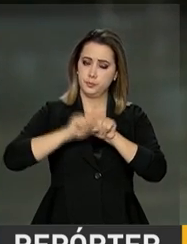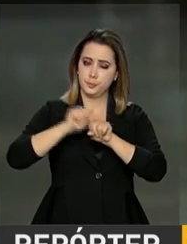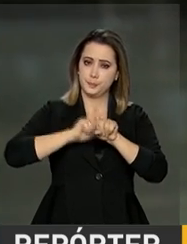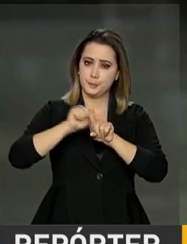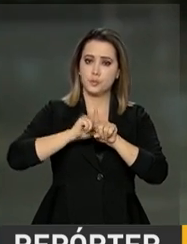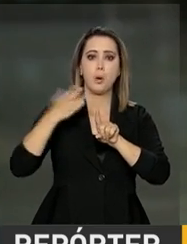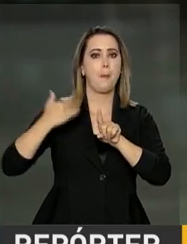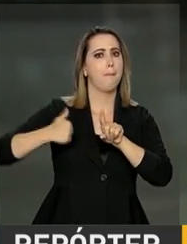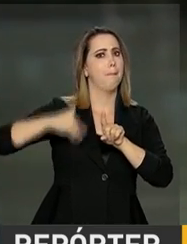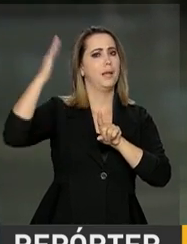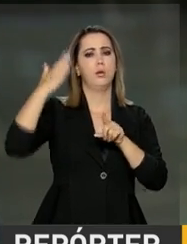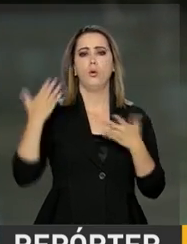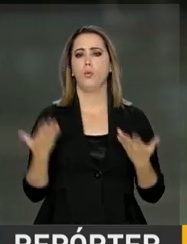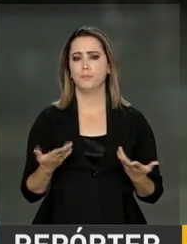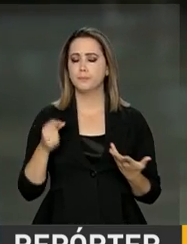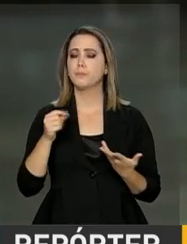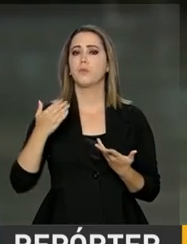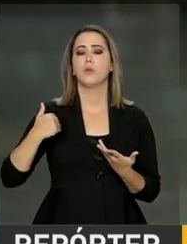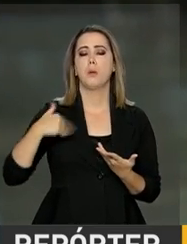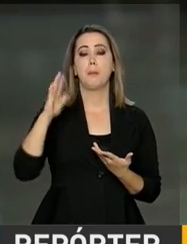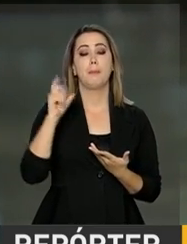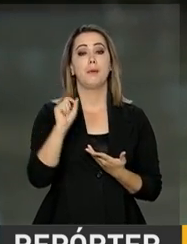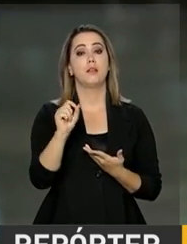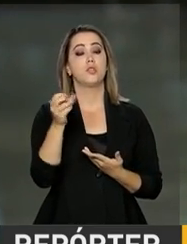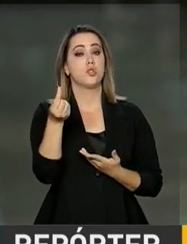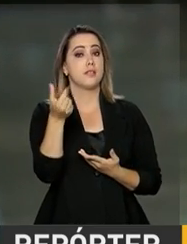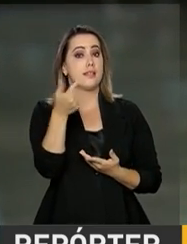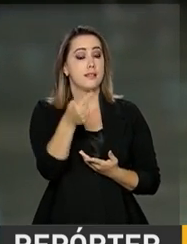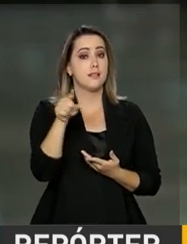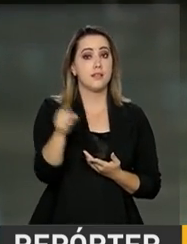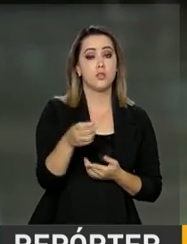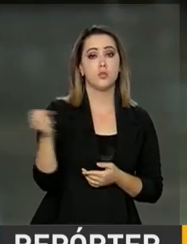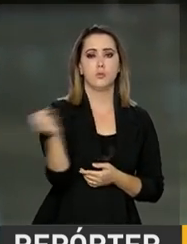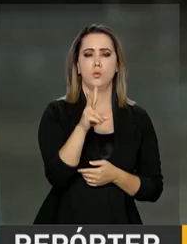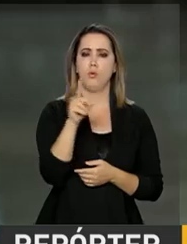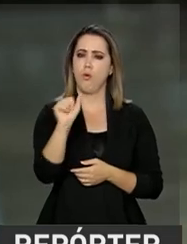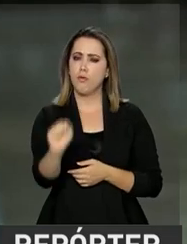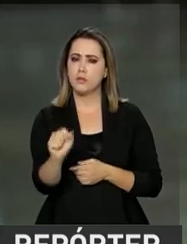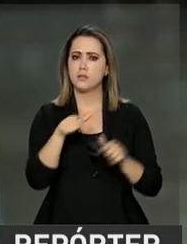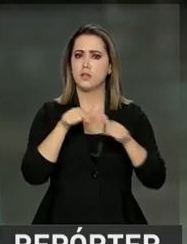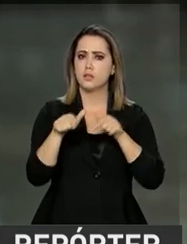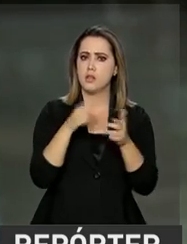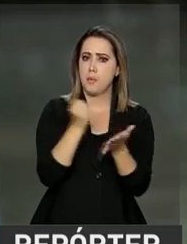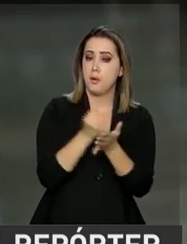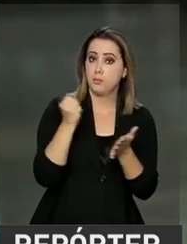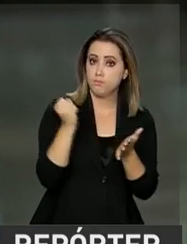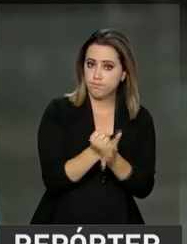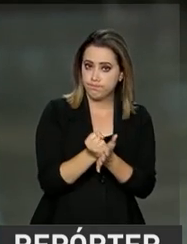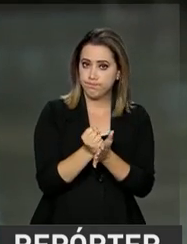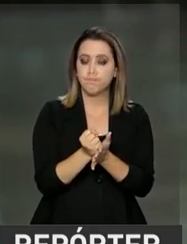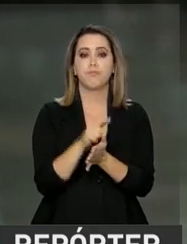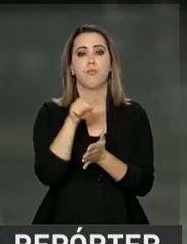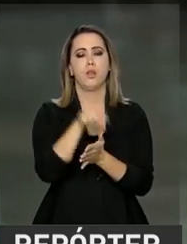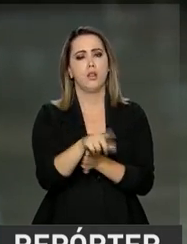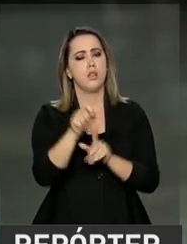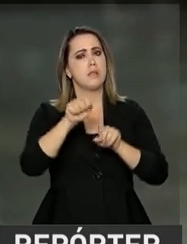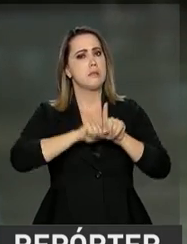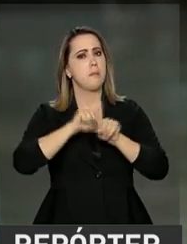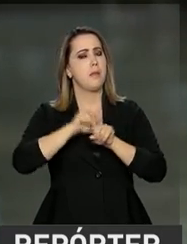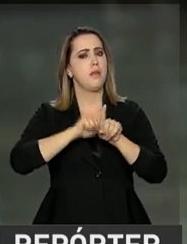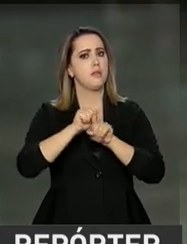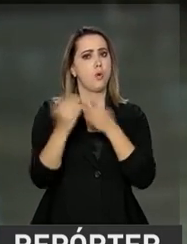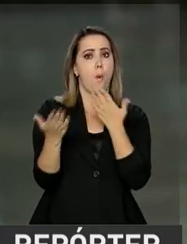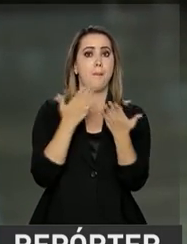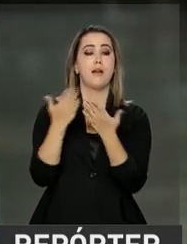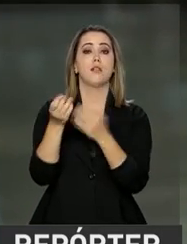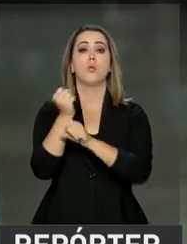foi ainda maior. Foram mais de 67 mil novas vagas com carteira assinada no país. Neste mesmo período do